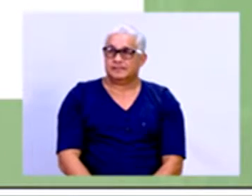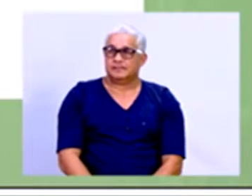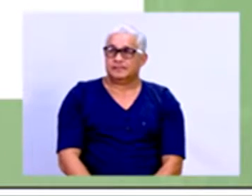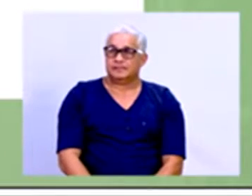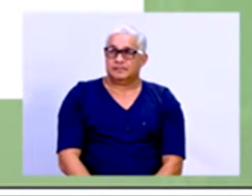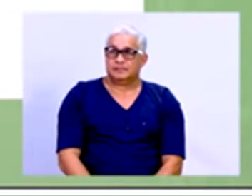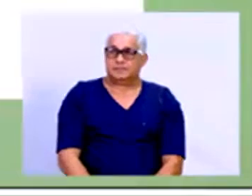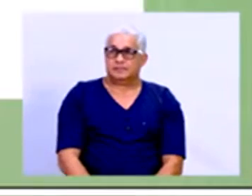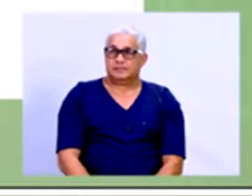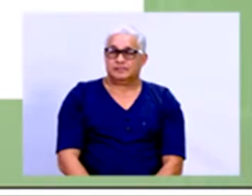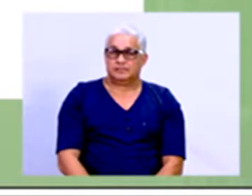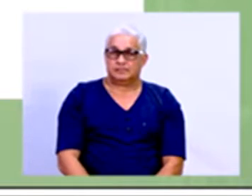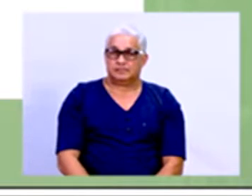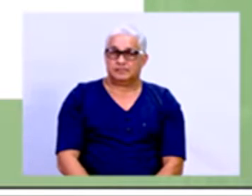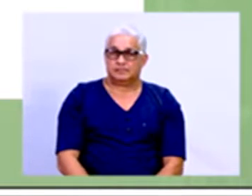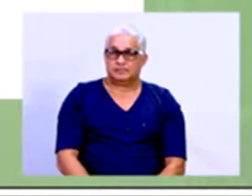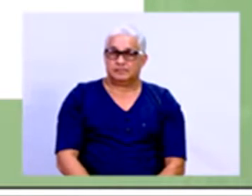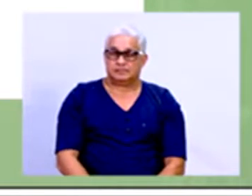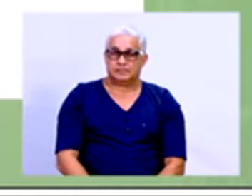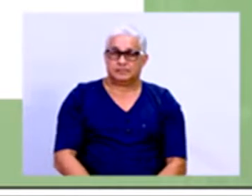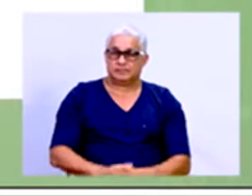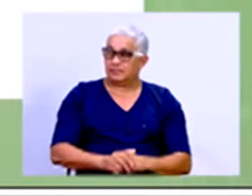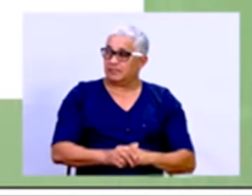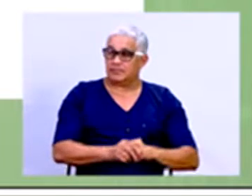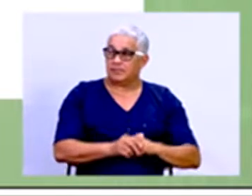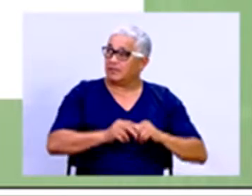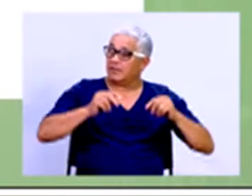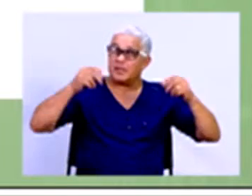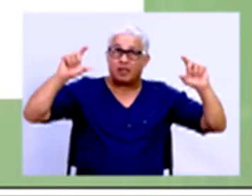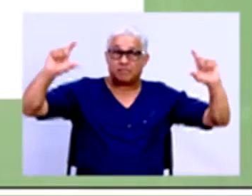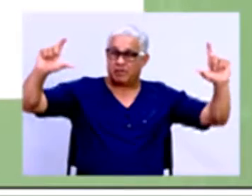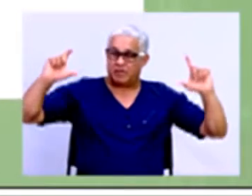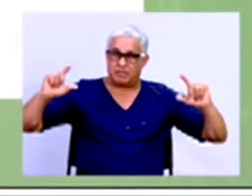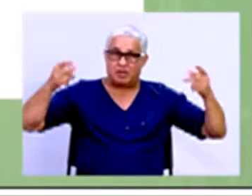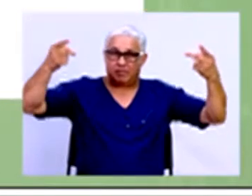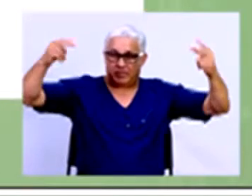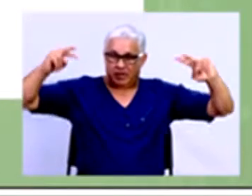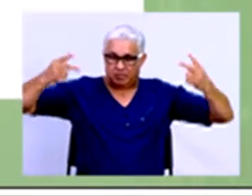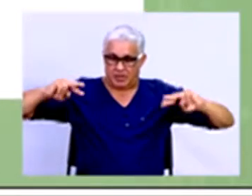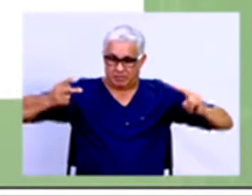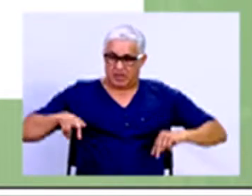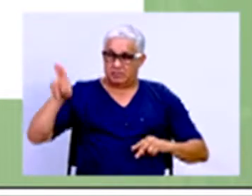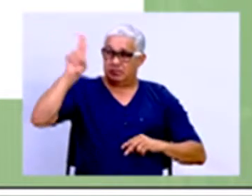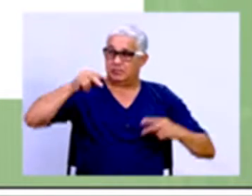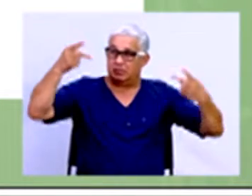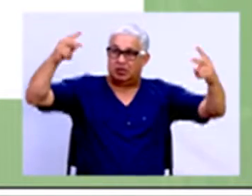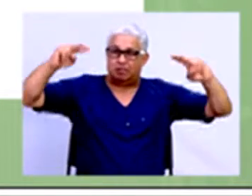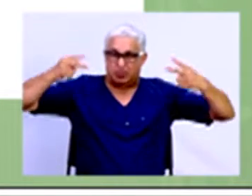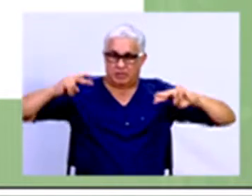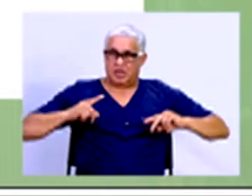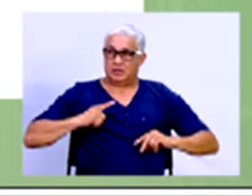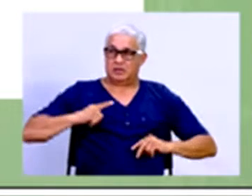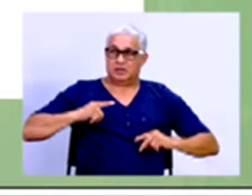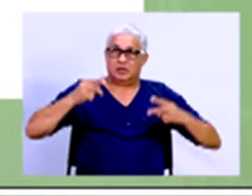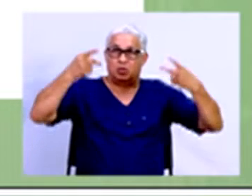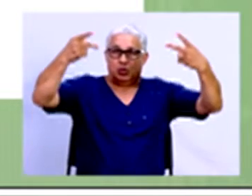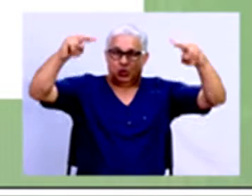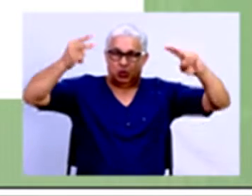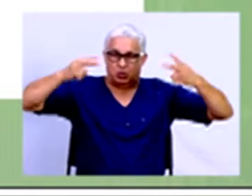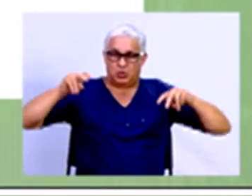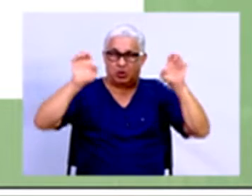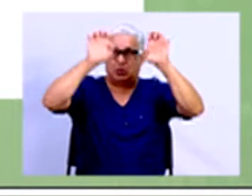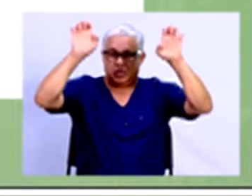Para a gente delimitar esses códigos da tecnologia que a gente está utilizando, né, o PHP, né, a gente tem essa estrutura